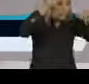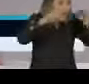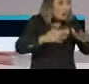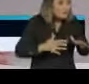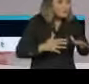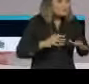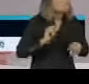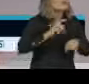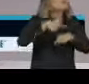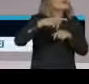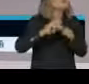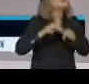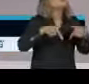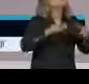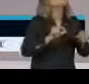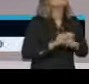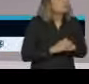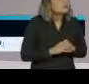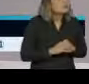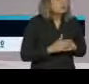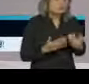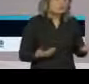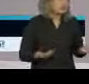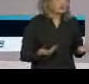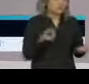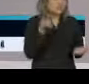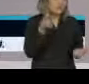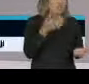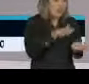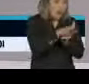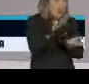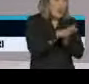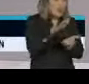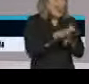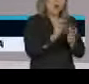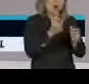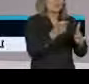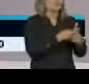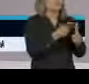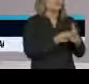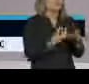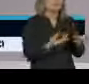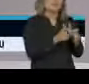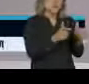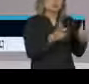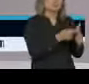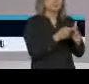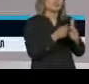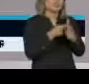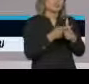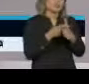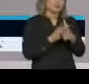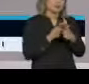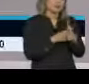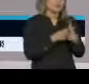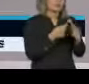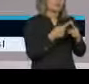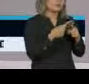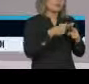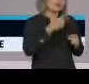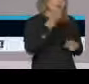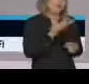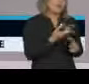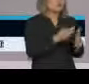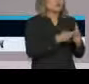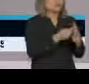que os países fazem? Emitem dinheiro ou emitem dívida. A maioria emite dívida porque isso tem uma